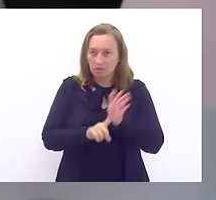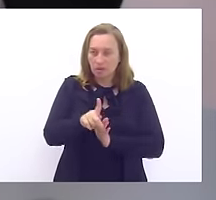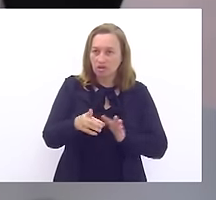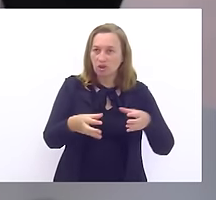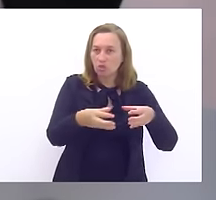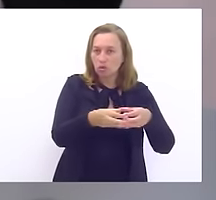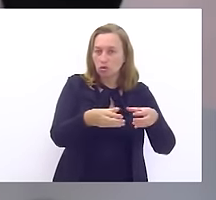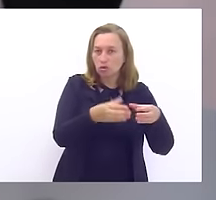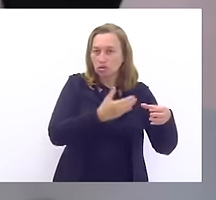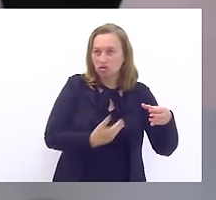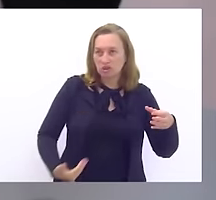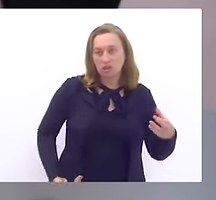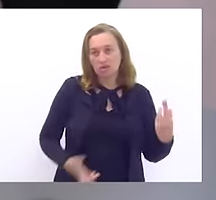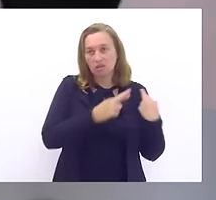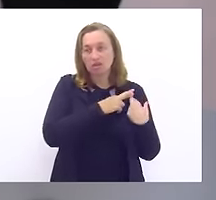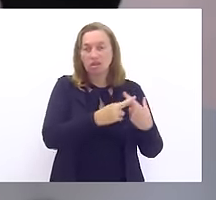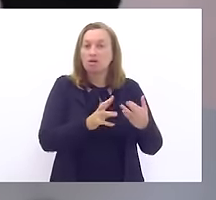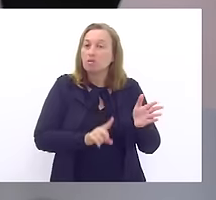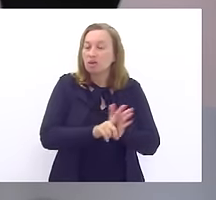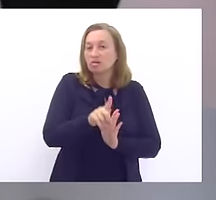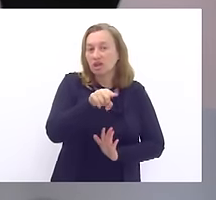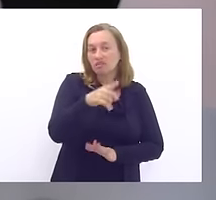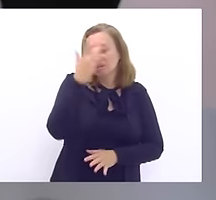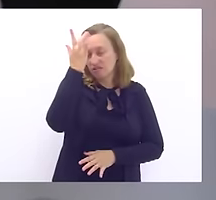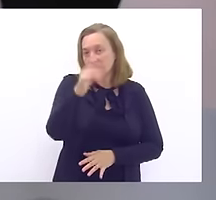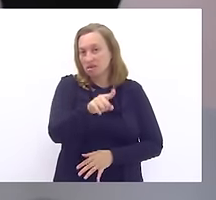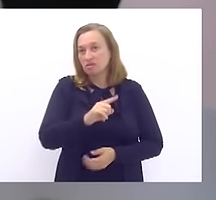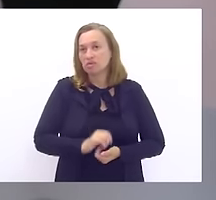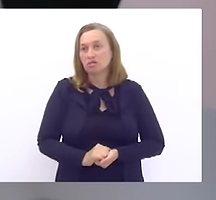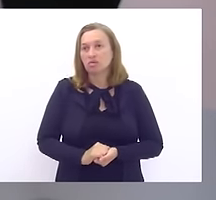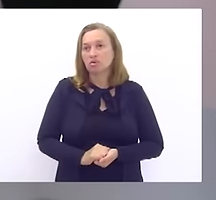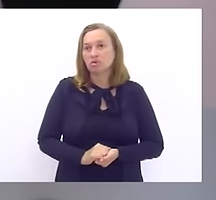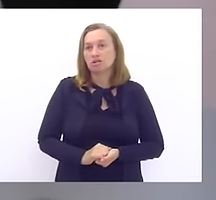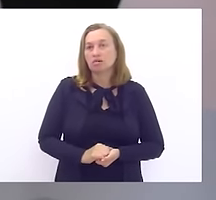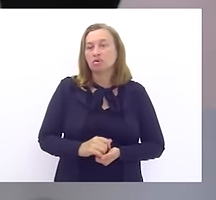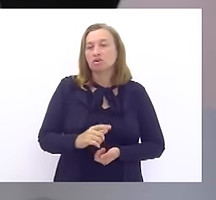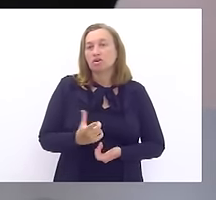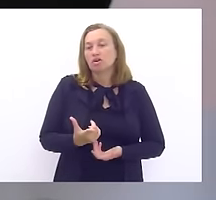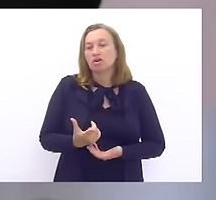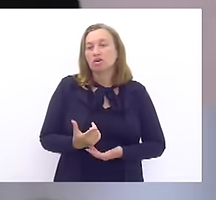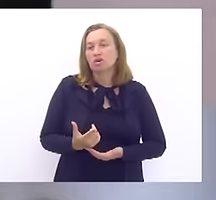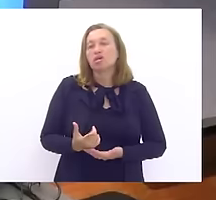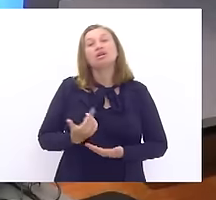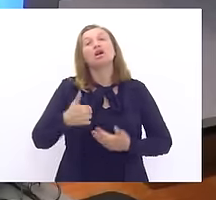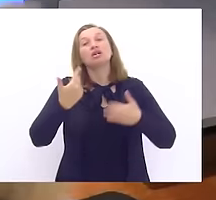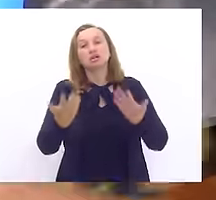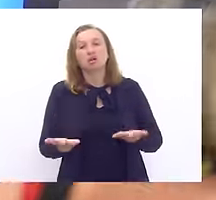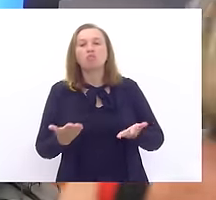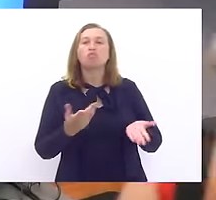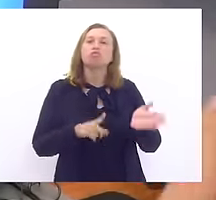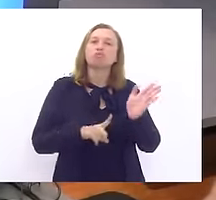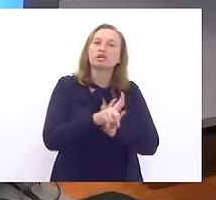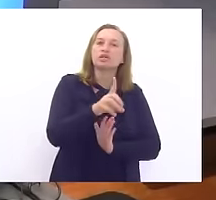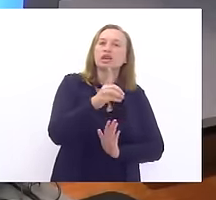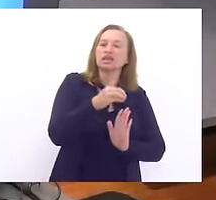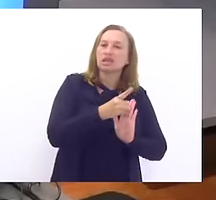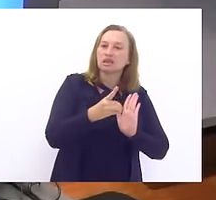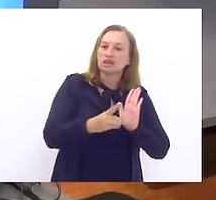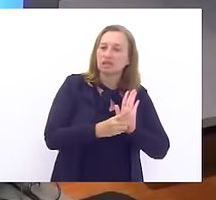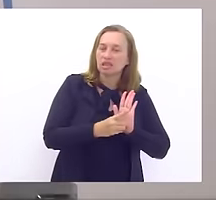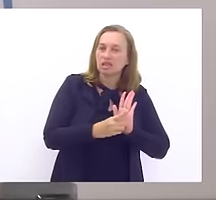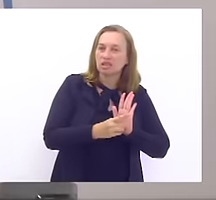órgão que ele te responde aqui eu te digo e fica mais fácil o que eu tenho são valores genéricos eu vou dirigir então ao Detran e a pele